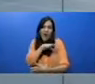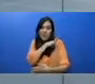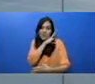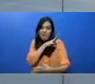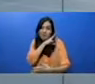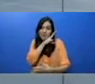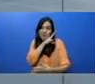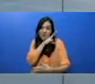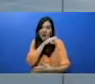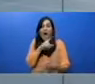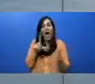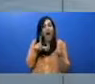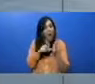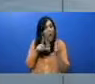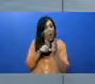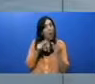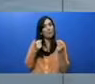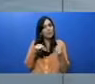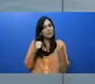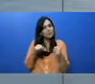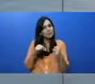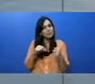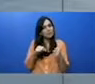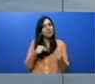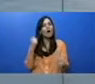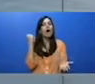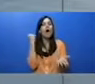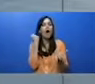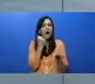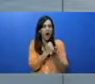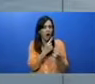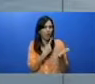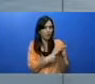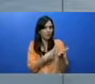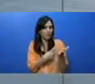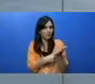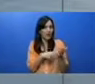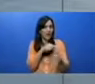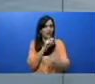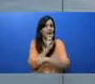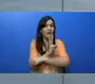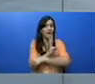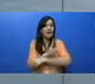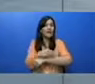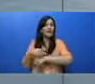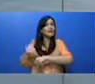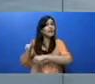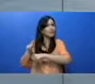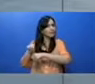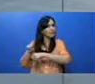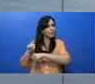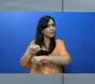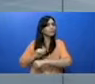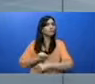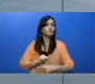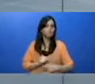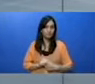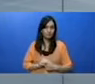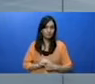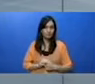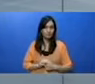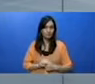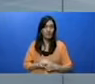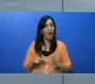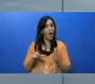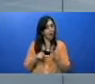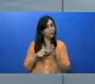seja autorizada pelo IBAMA, que é o órgão competente. Lembra que nós falamos sobre o IBAMA? A loja